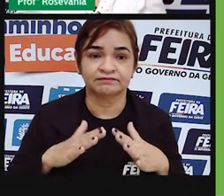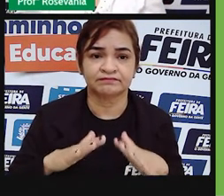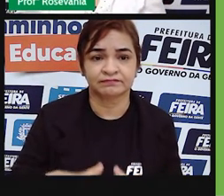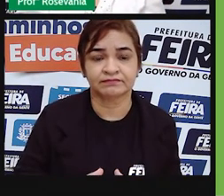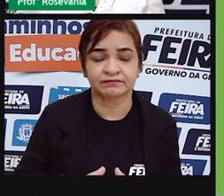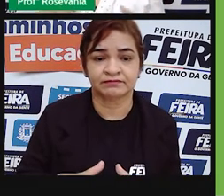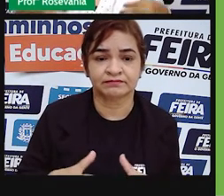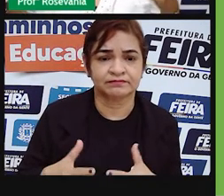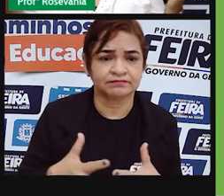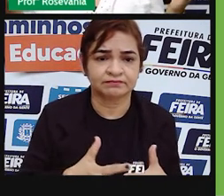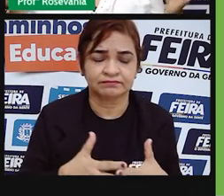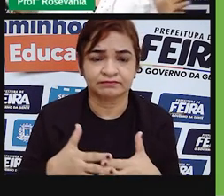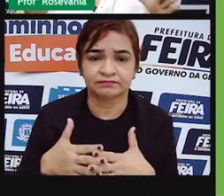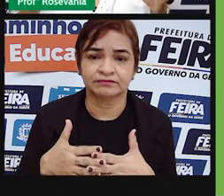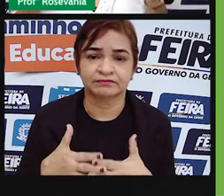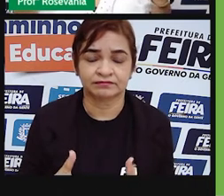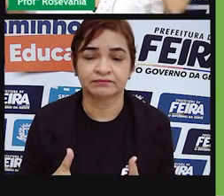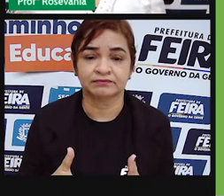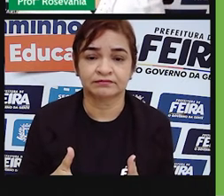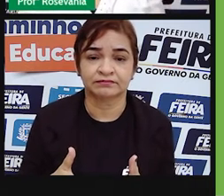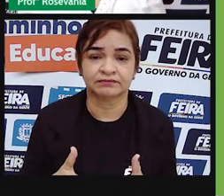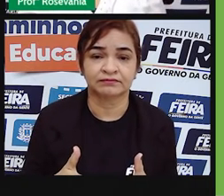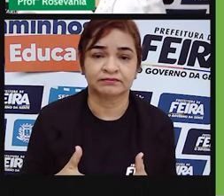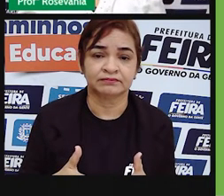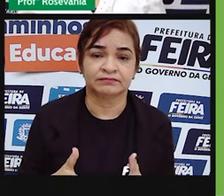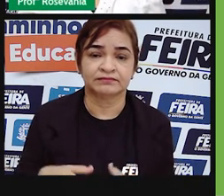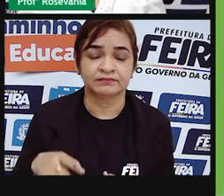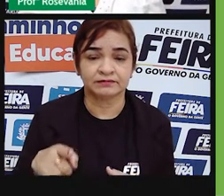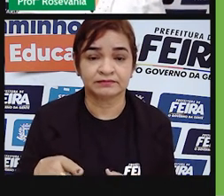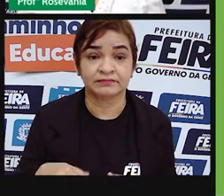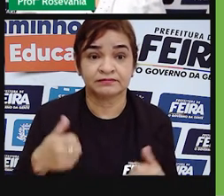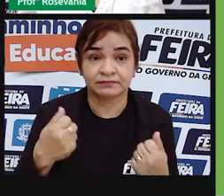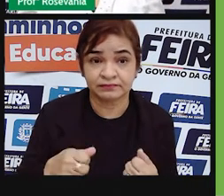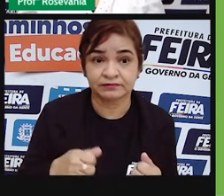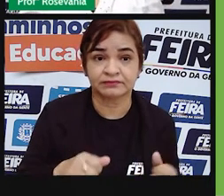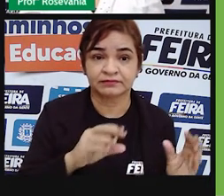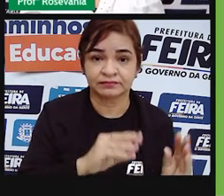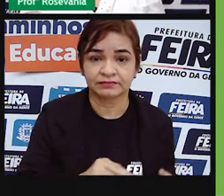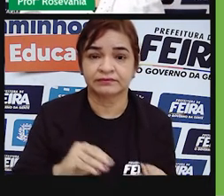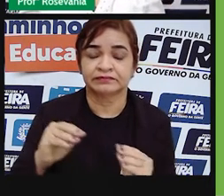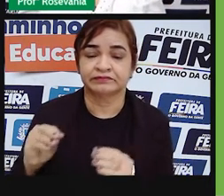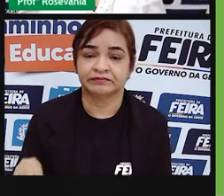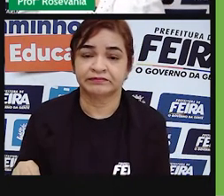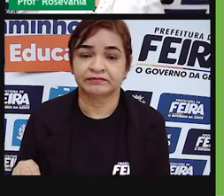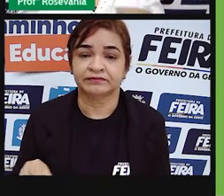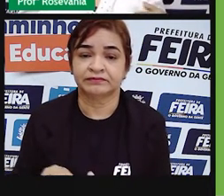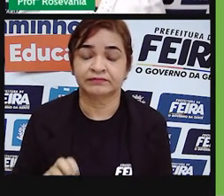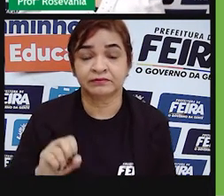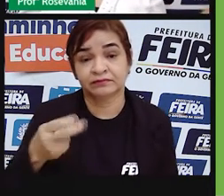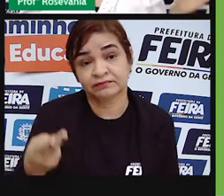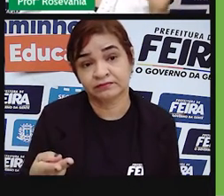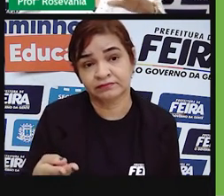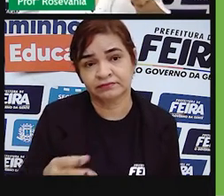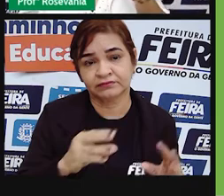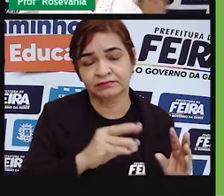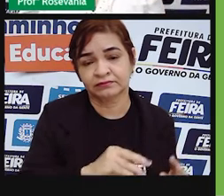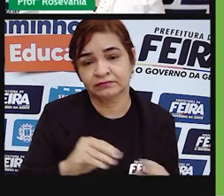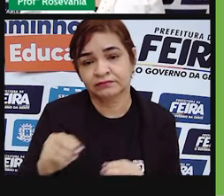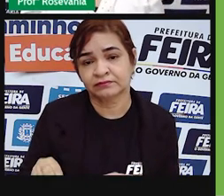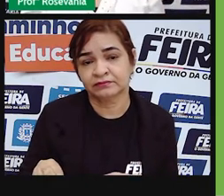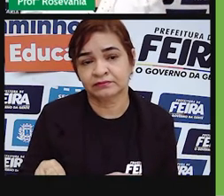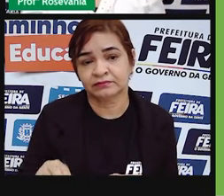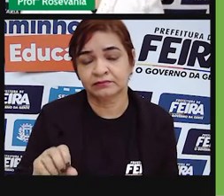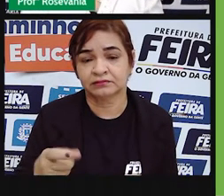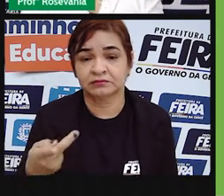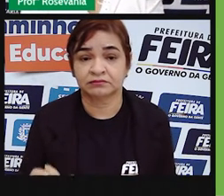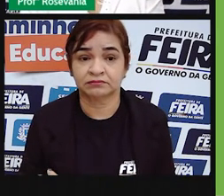volume de água todo. E uma que você tem que sair mesmo, né, que são os vulcões. Ou você sai do caminho da lava, ou ela